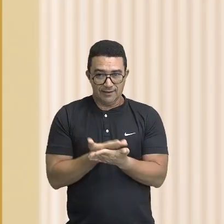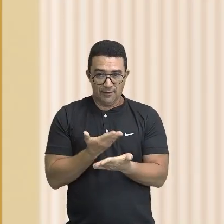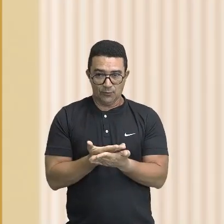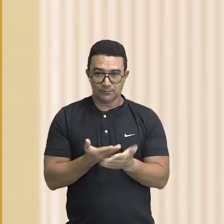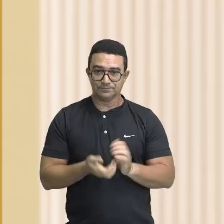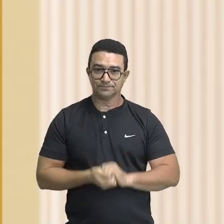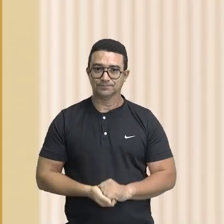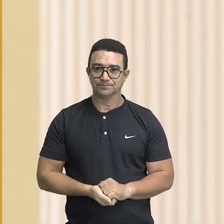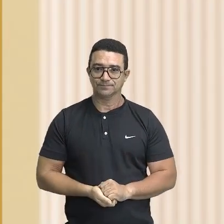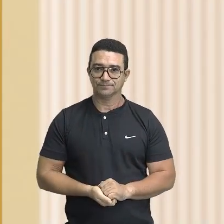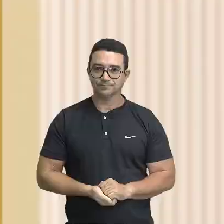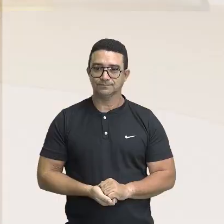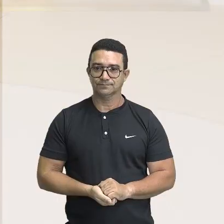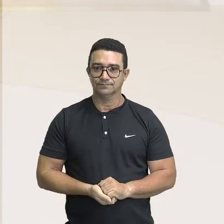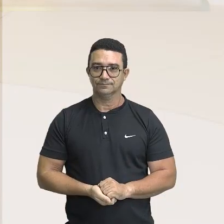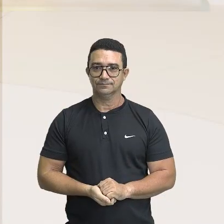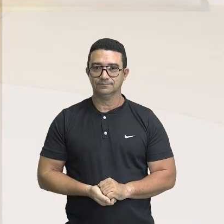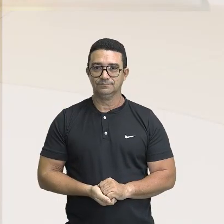aula.